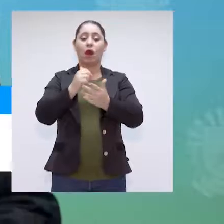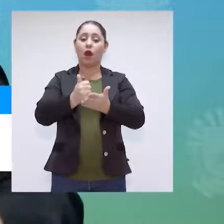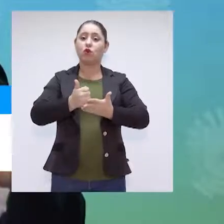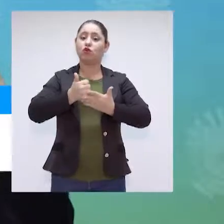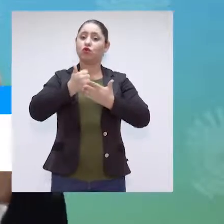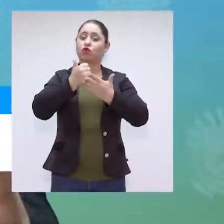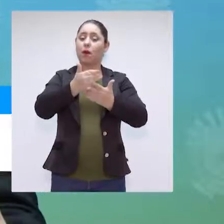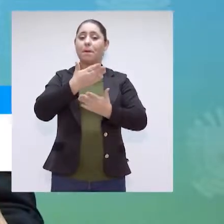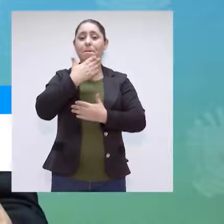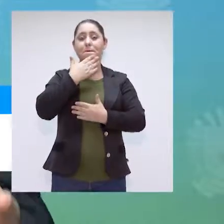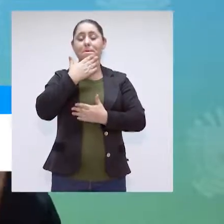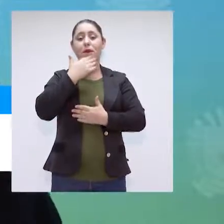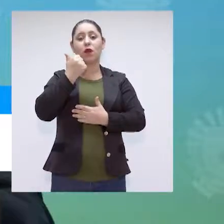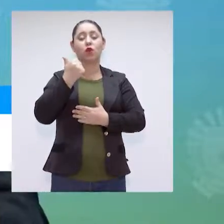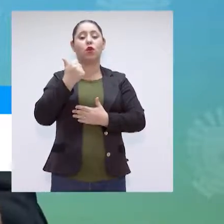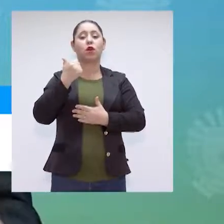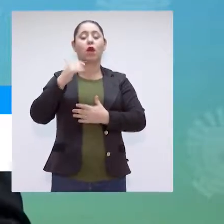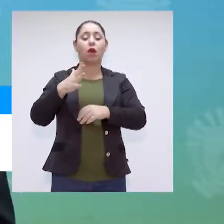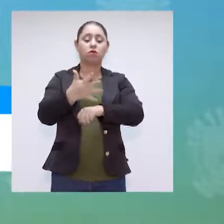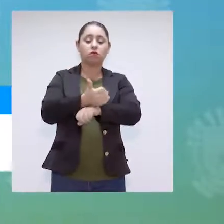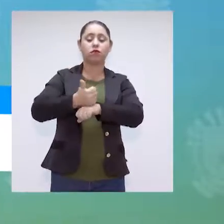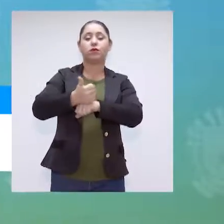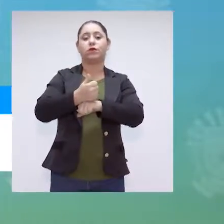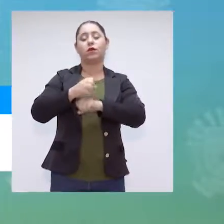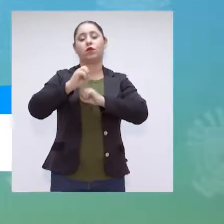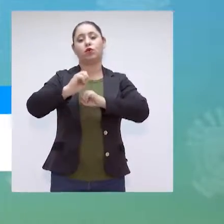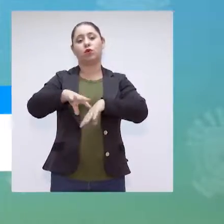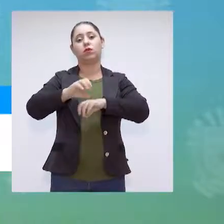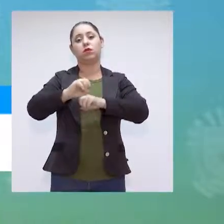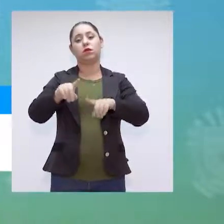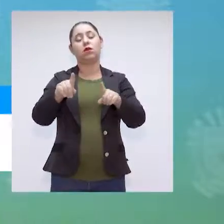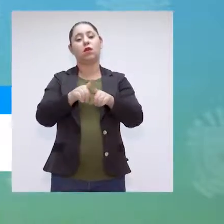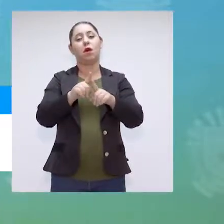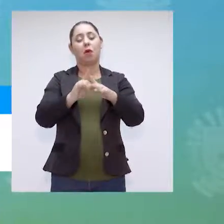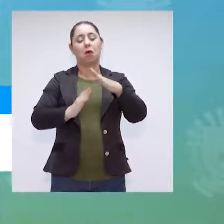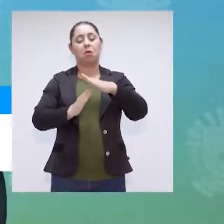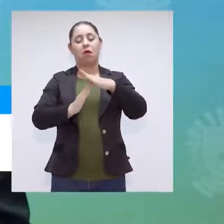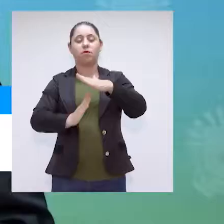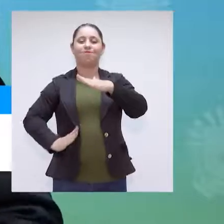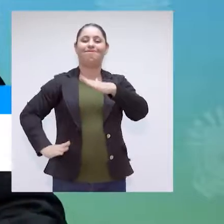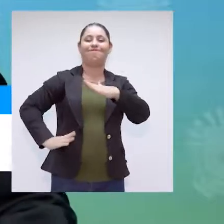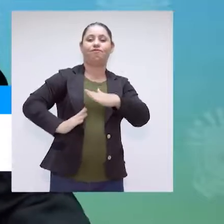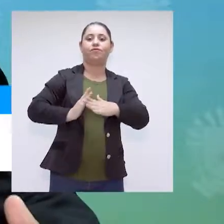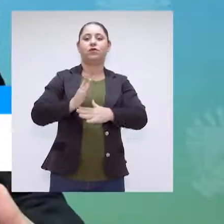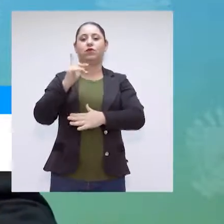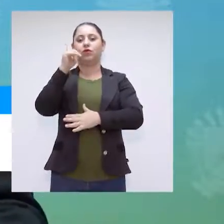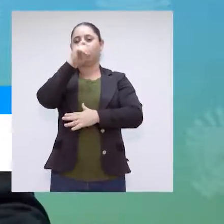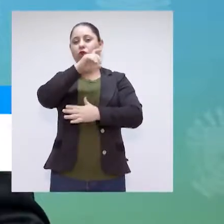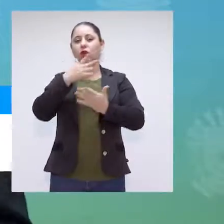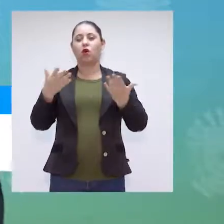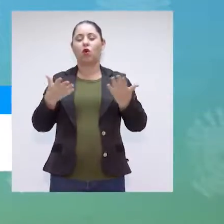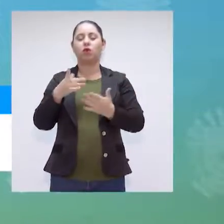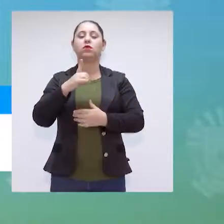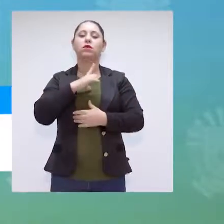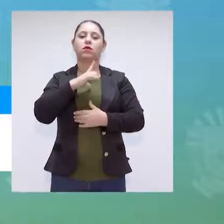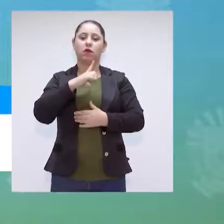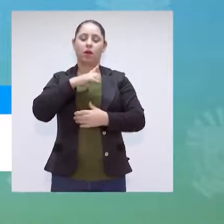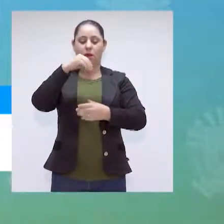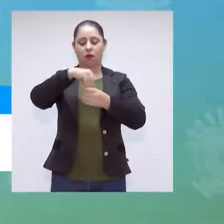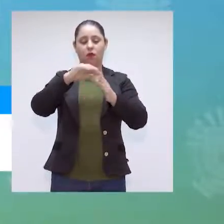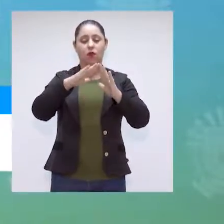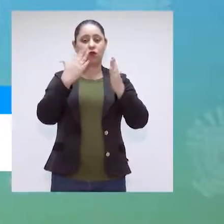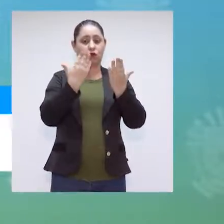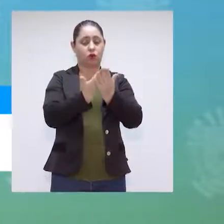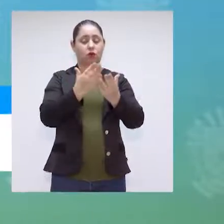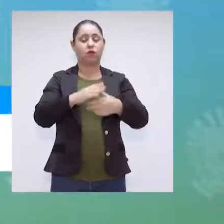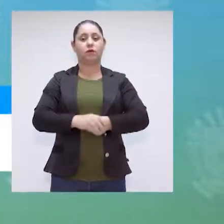para contribuir com a melhoria da qualidade de ensino e também superando as dificuldades que hoje muitas